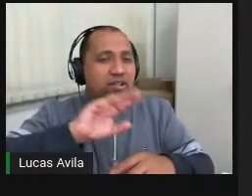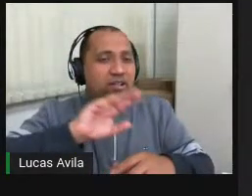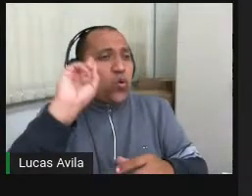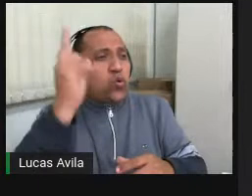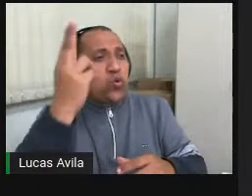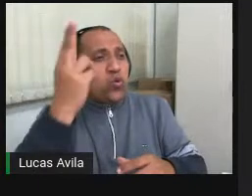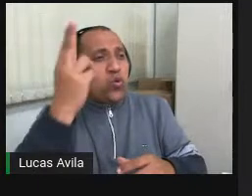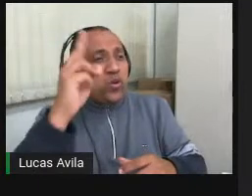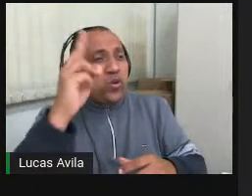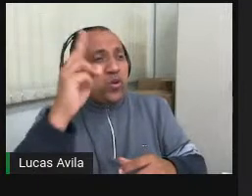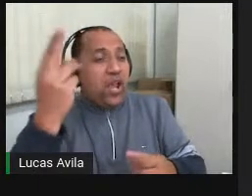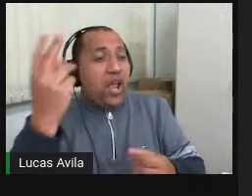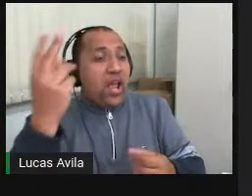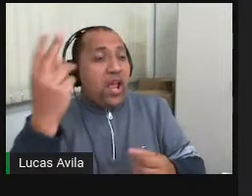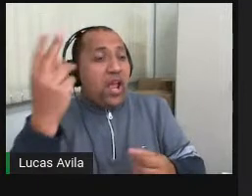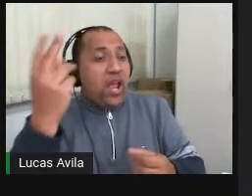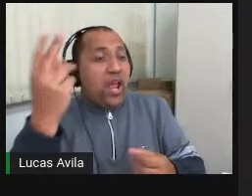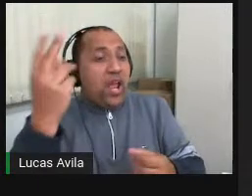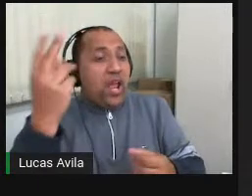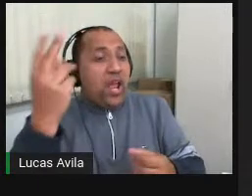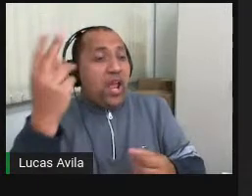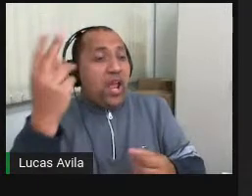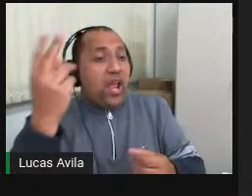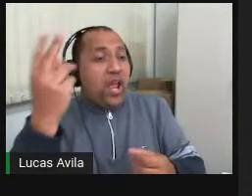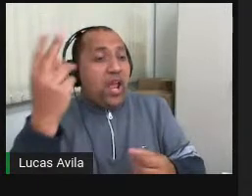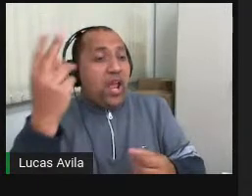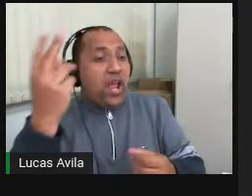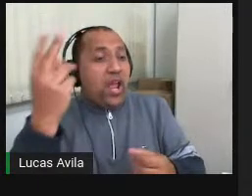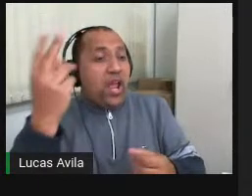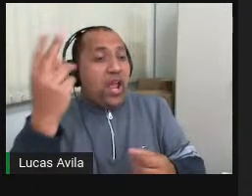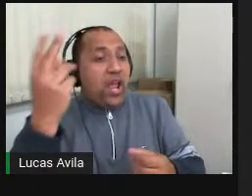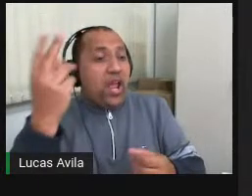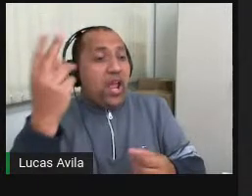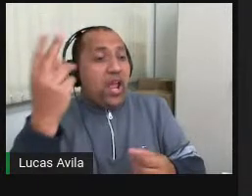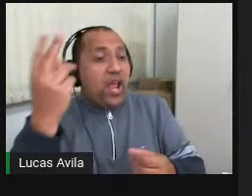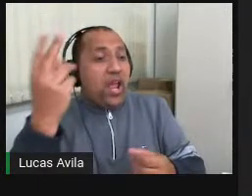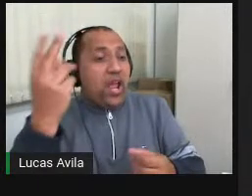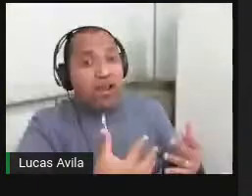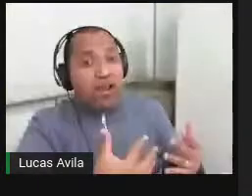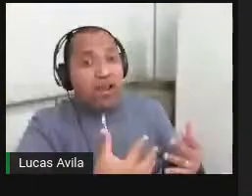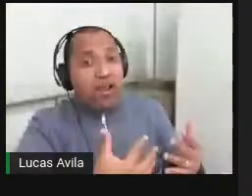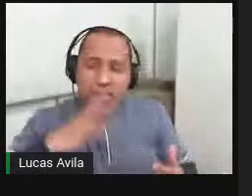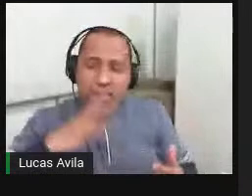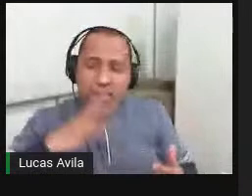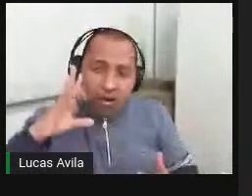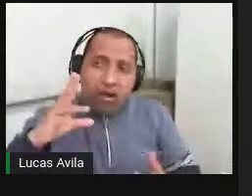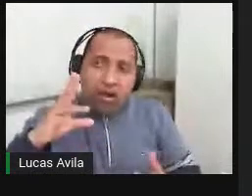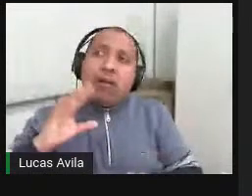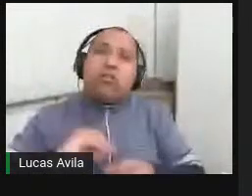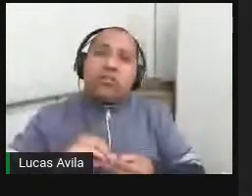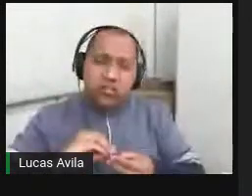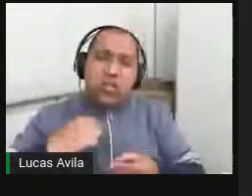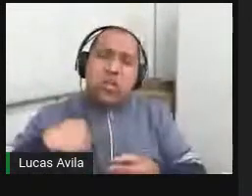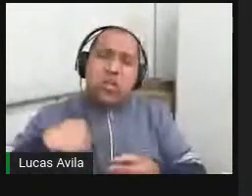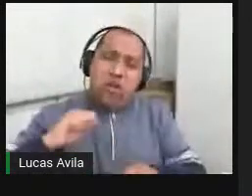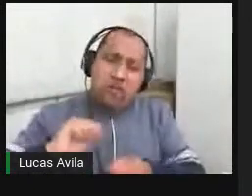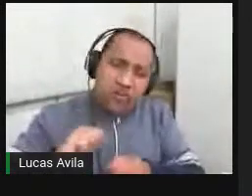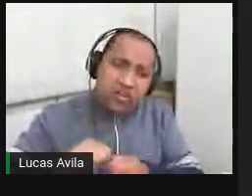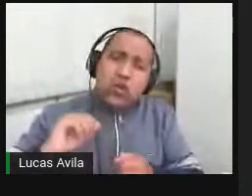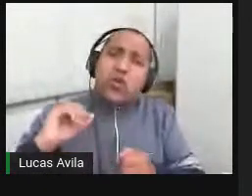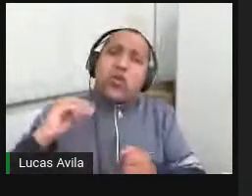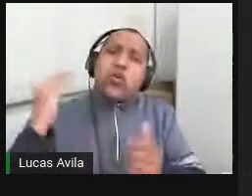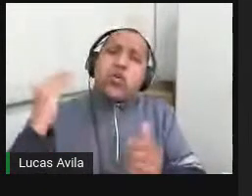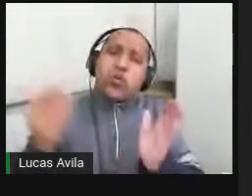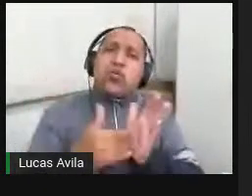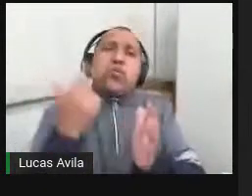contar tudo para os meus outros, me dei conta daquilo que eu tinha feito e do que eu tinha